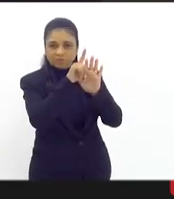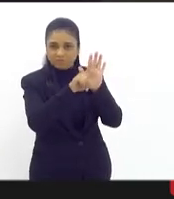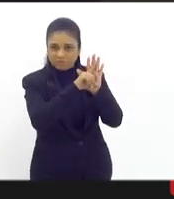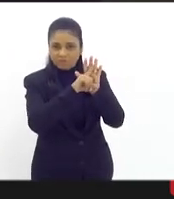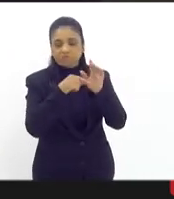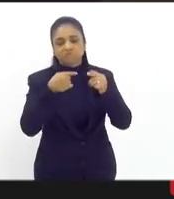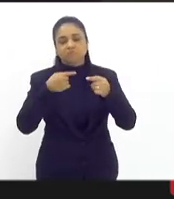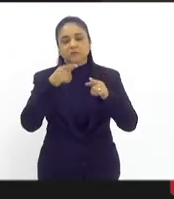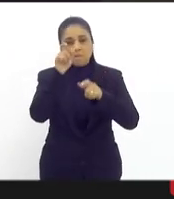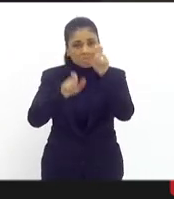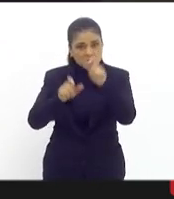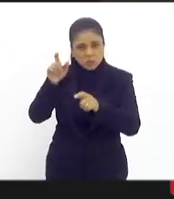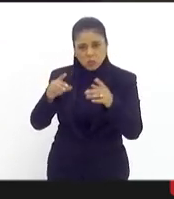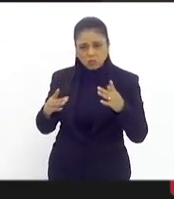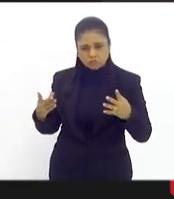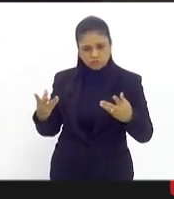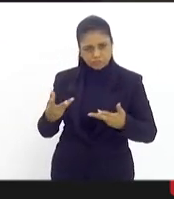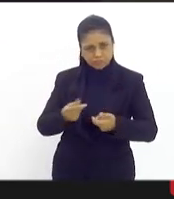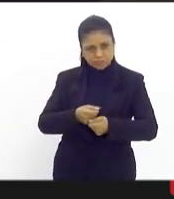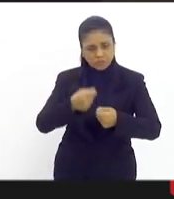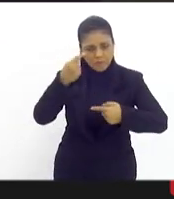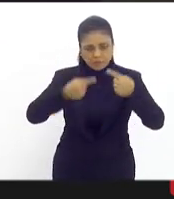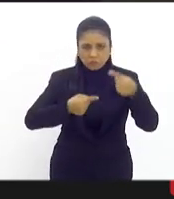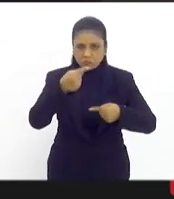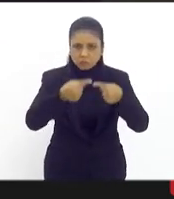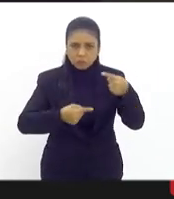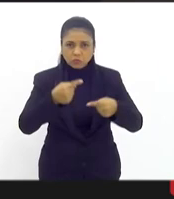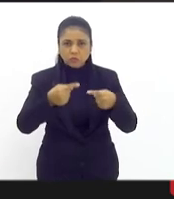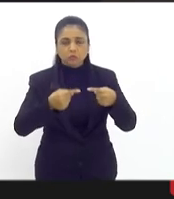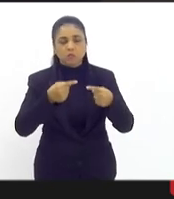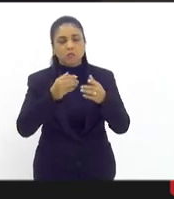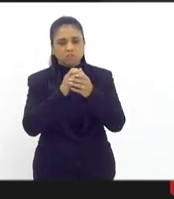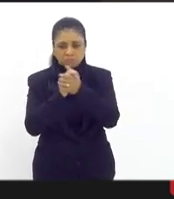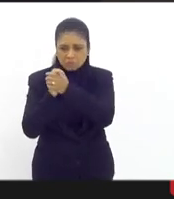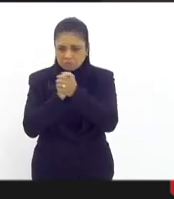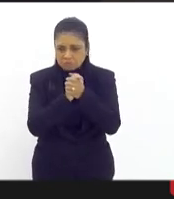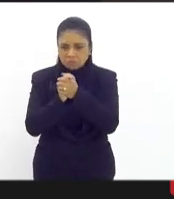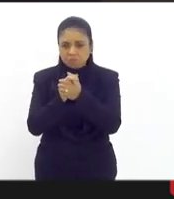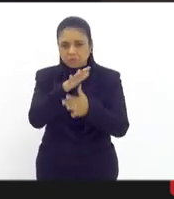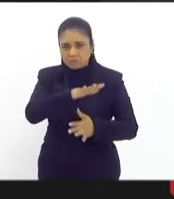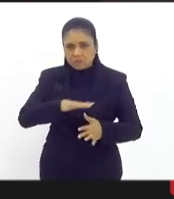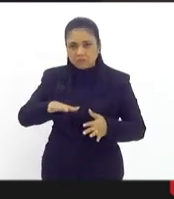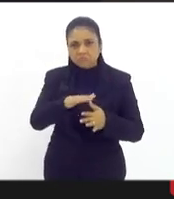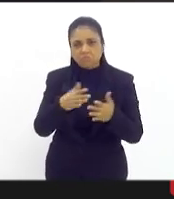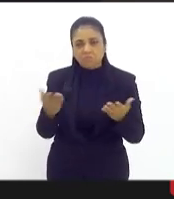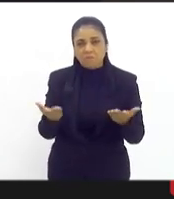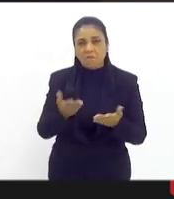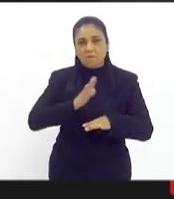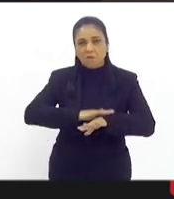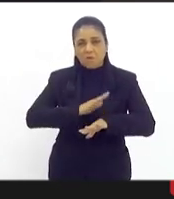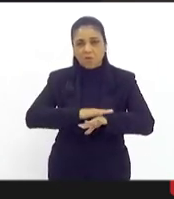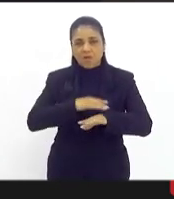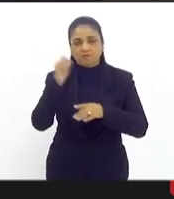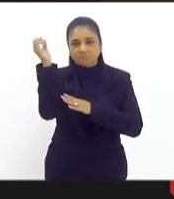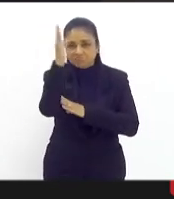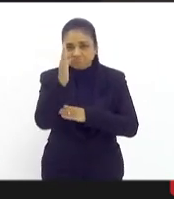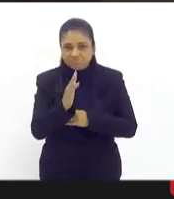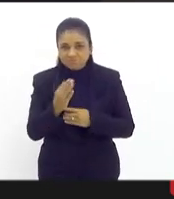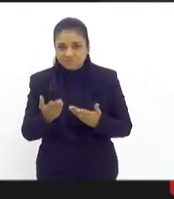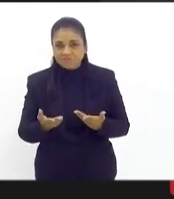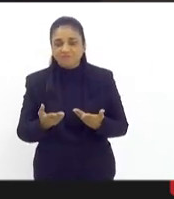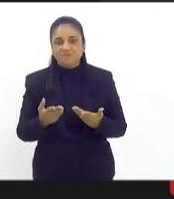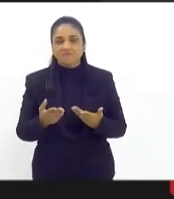realmente discutir isso. E, mais uma vez, eu saúdo esse espaço de ver quadros tão importantes a nível nacional